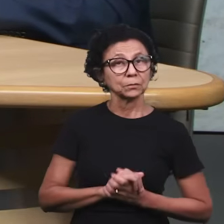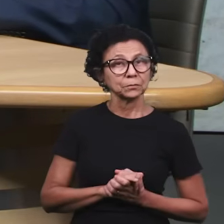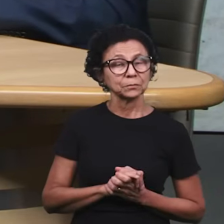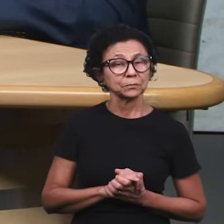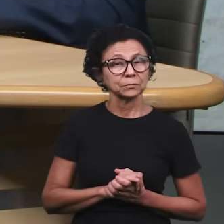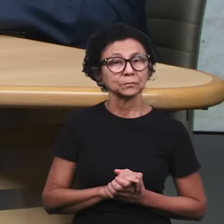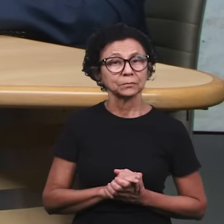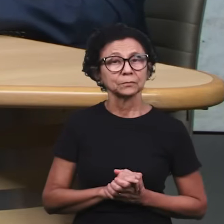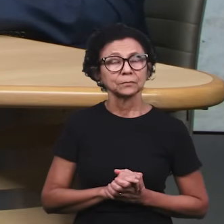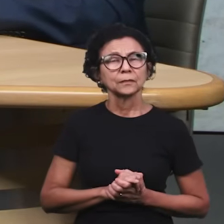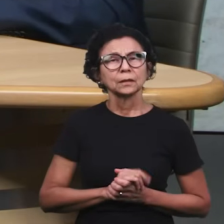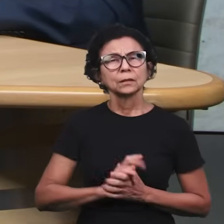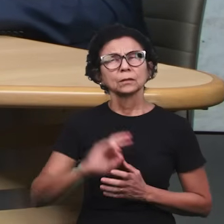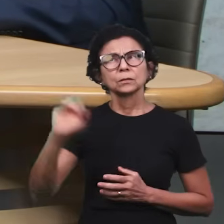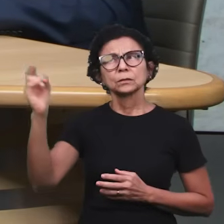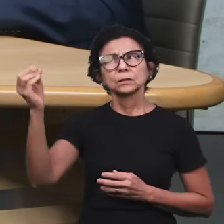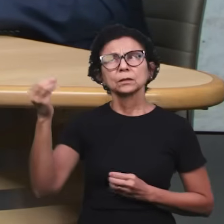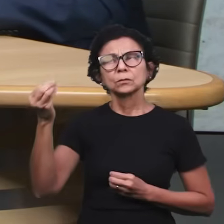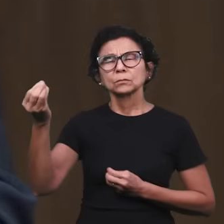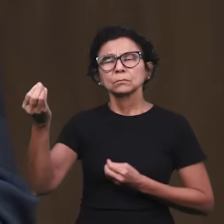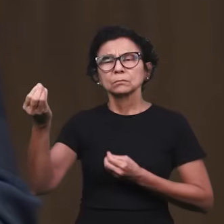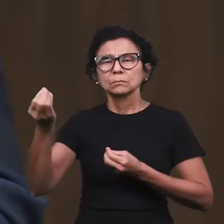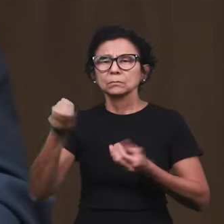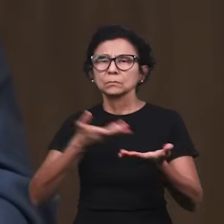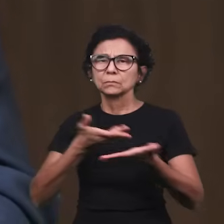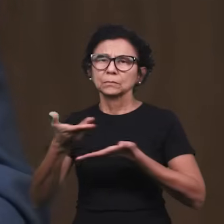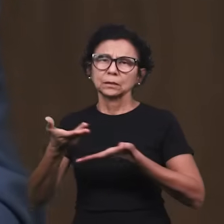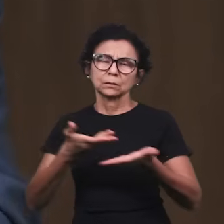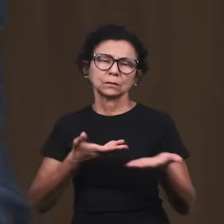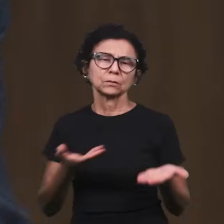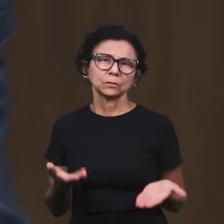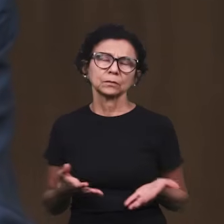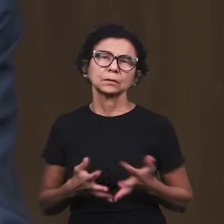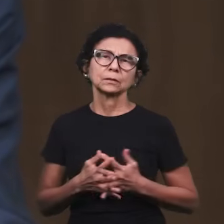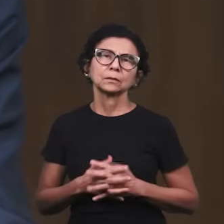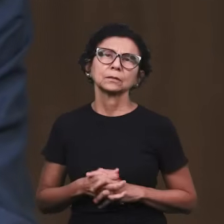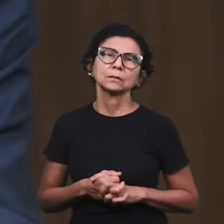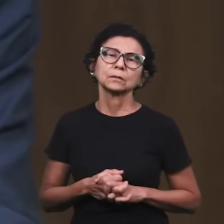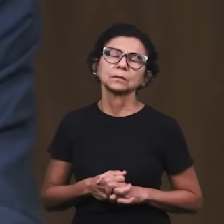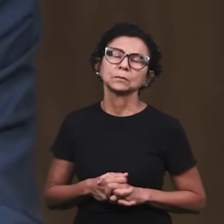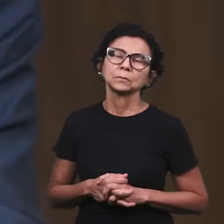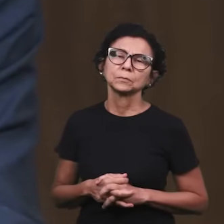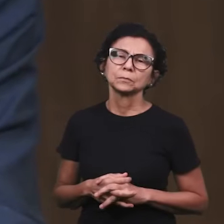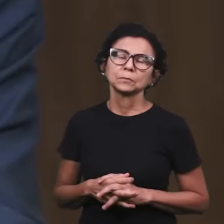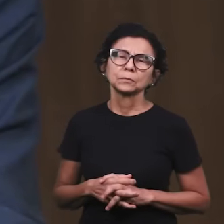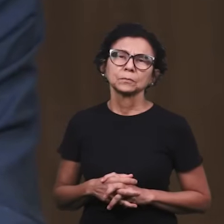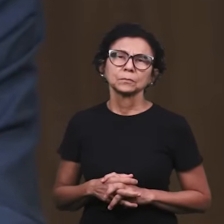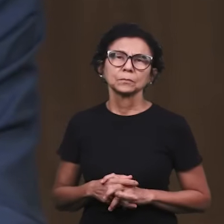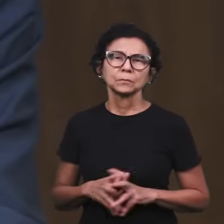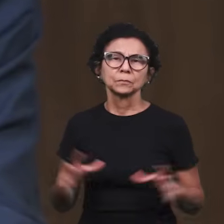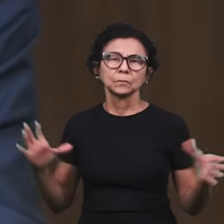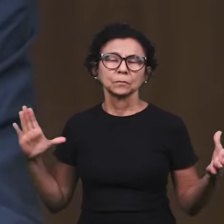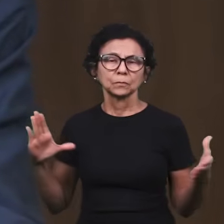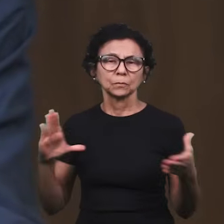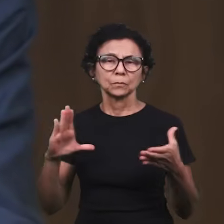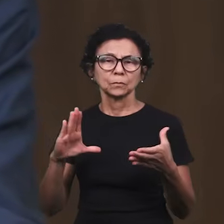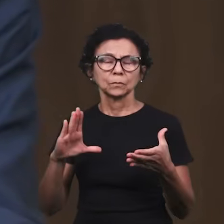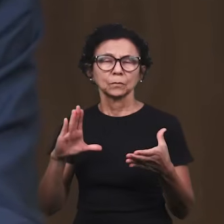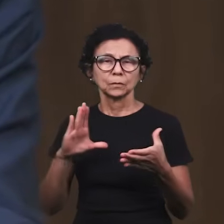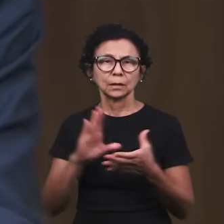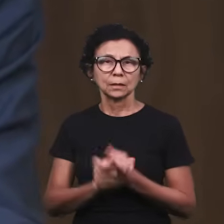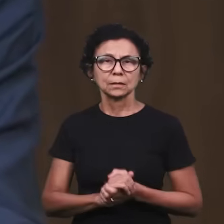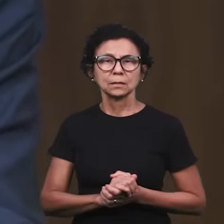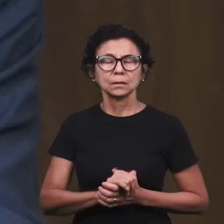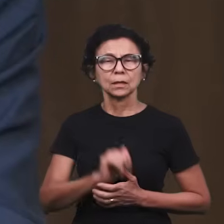você colocou à nossa disposição para buscar, é um dos grandes segredos. Porque um casal que ele e